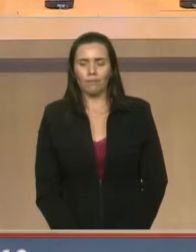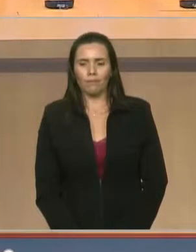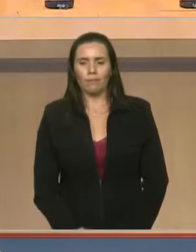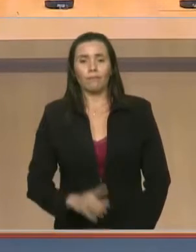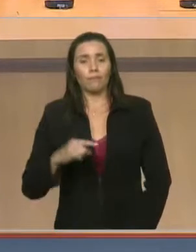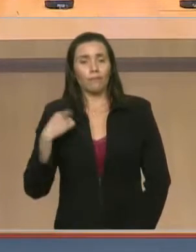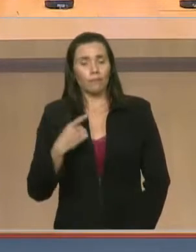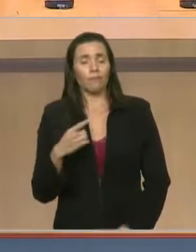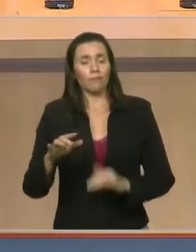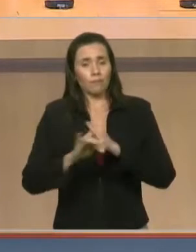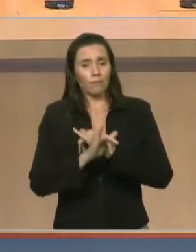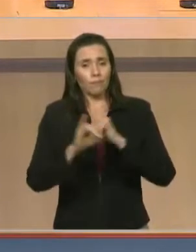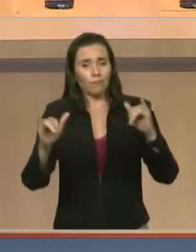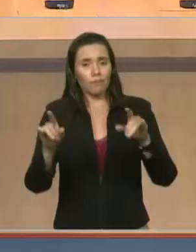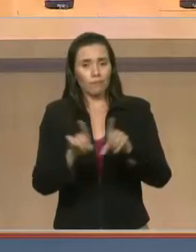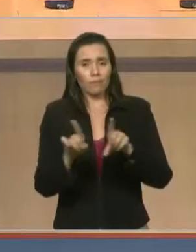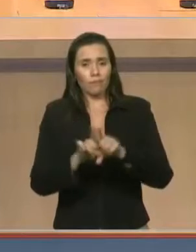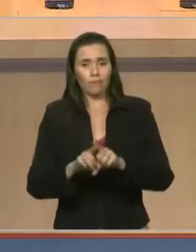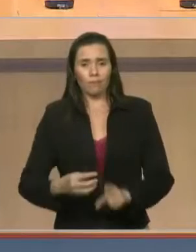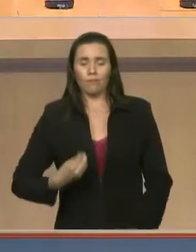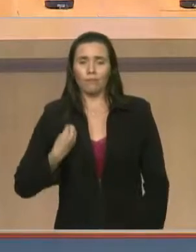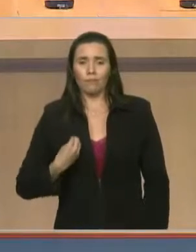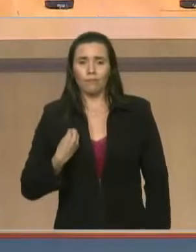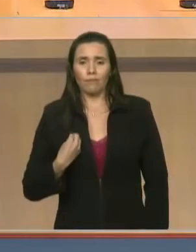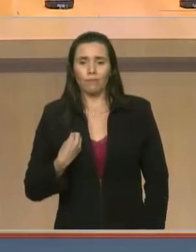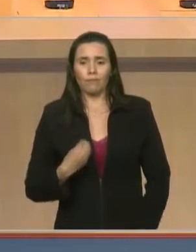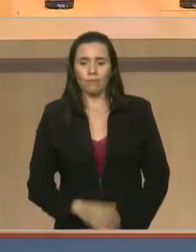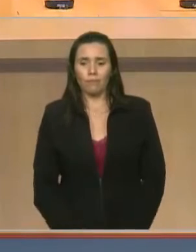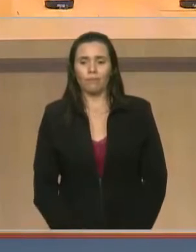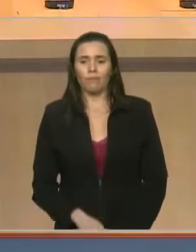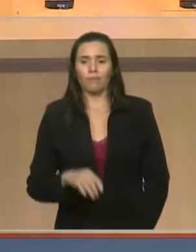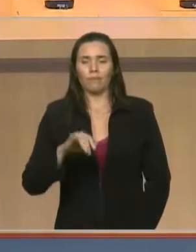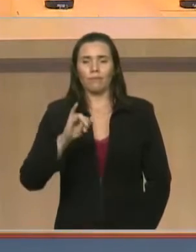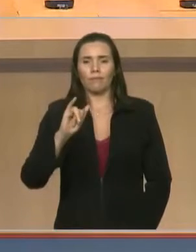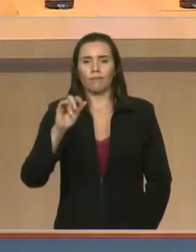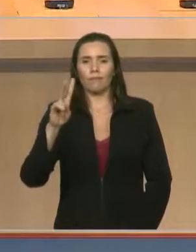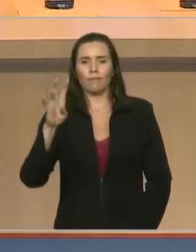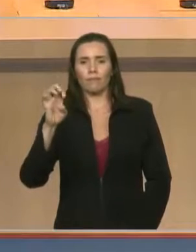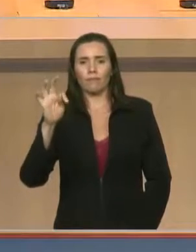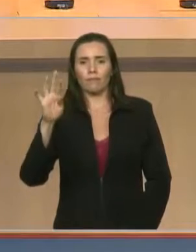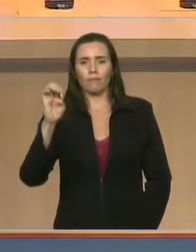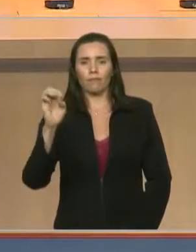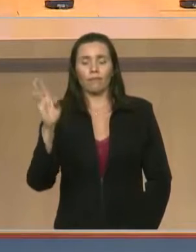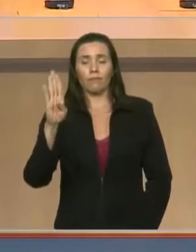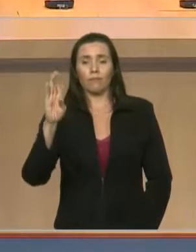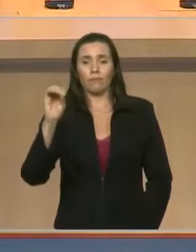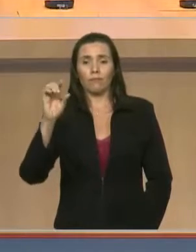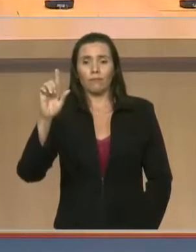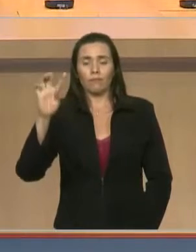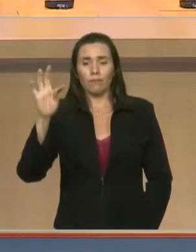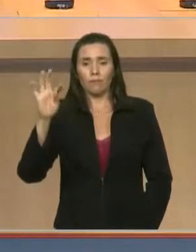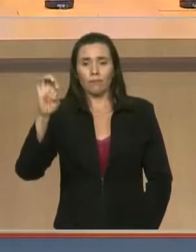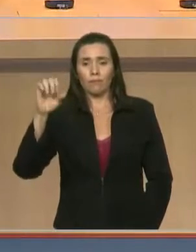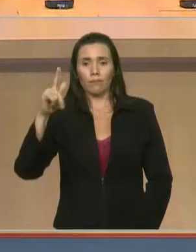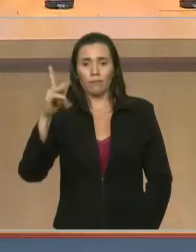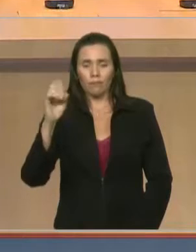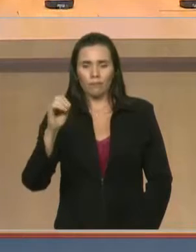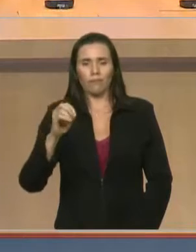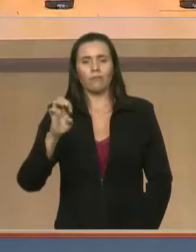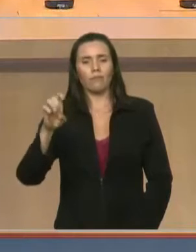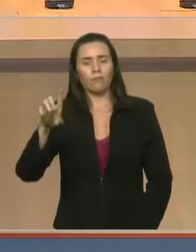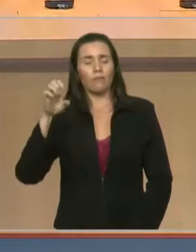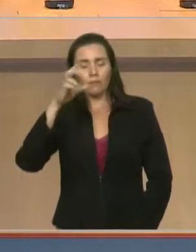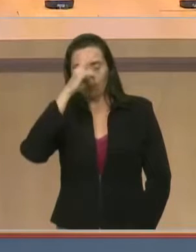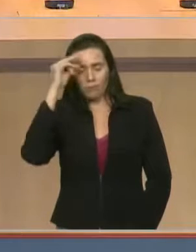Queremos registrar também a presença da senhora Vete Botelho, ex-deputada estadual e ex-prefeita de Itinga